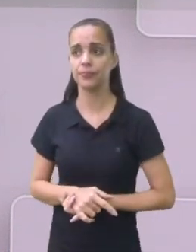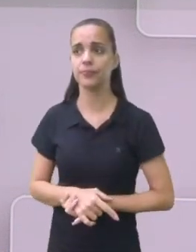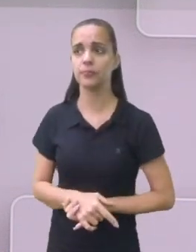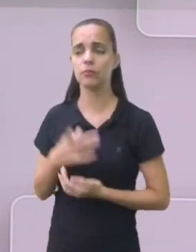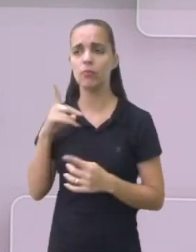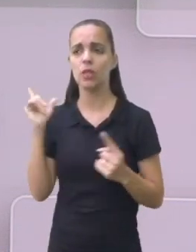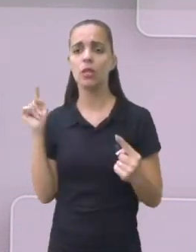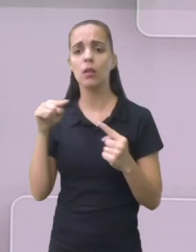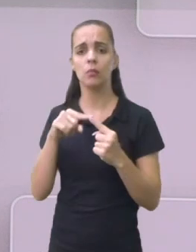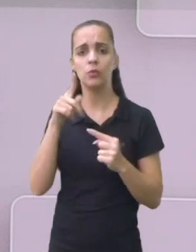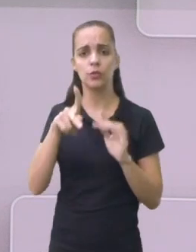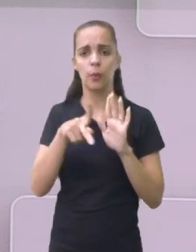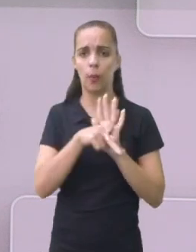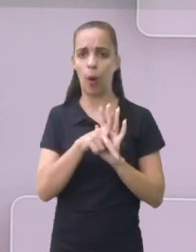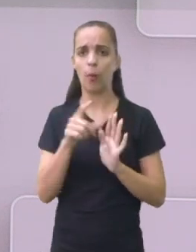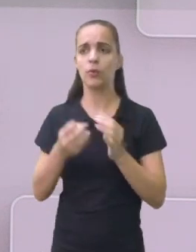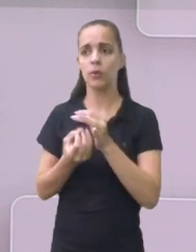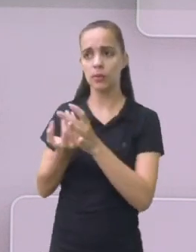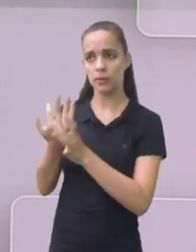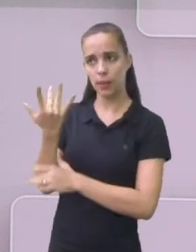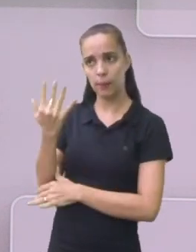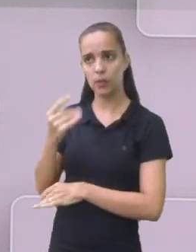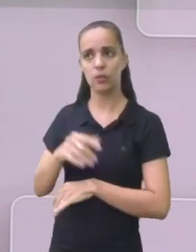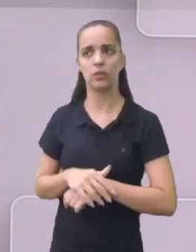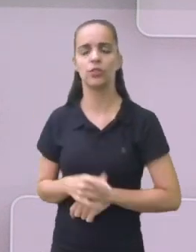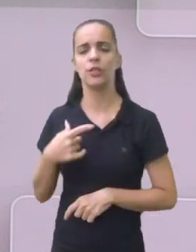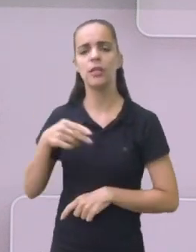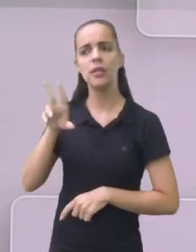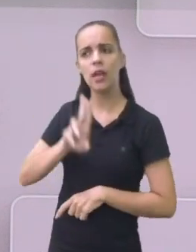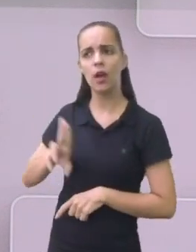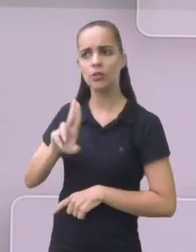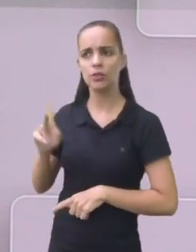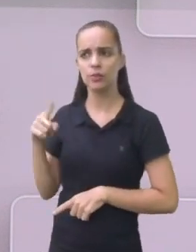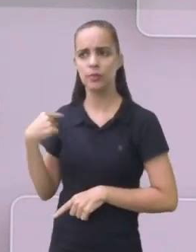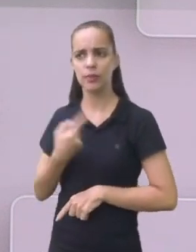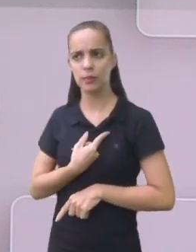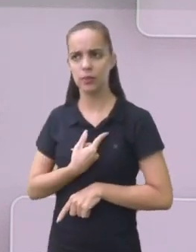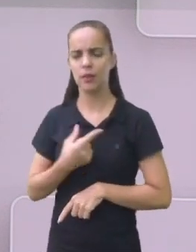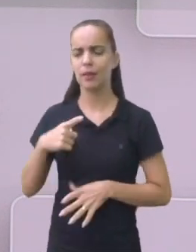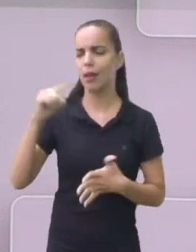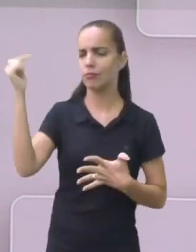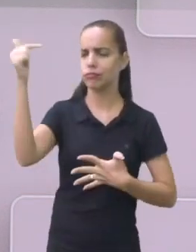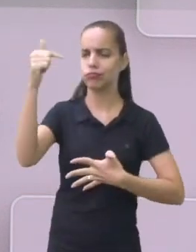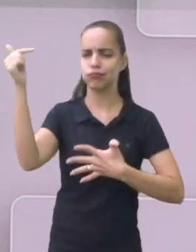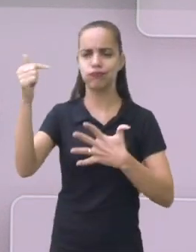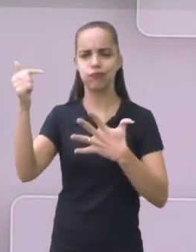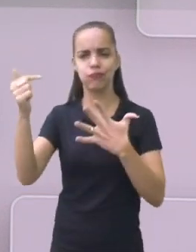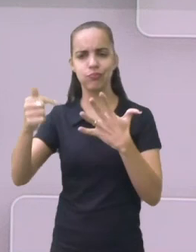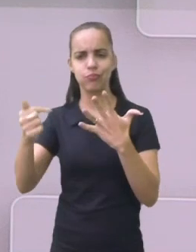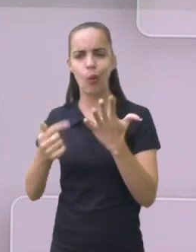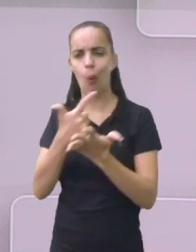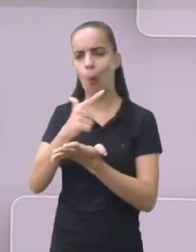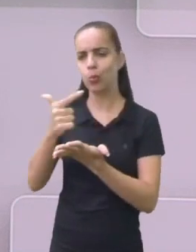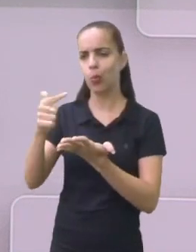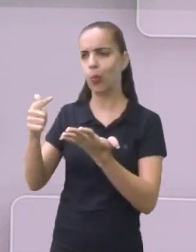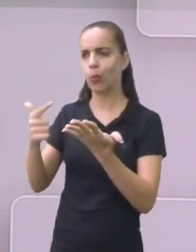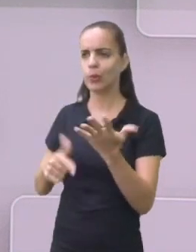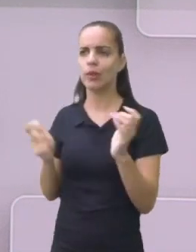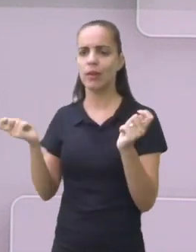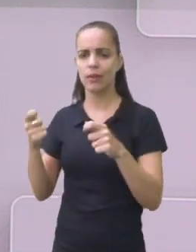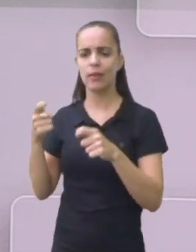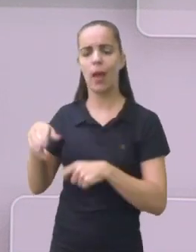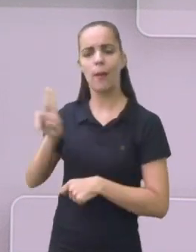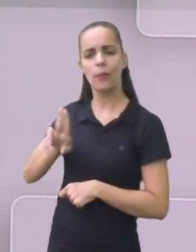plantas. Então, também temos esta utilidade e inúmeras outras utilidades que eu gostaria que você parasse